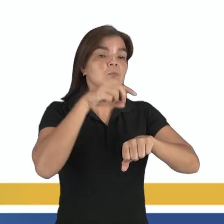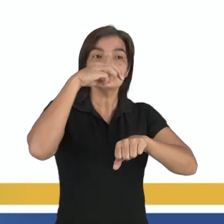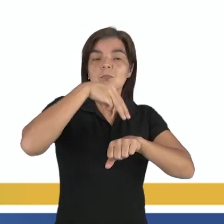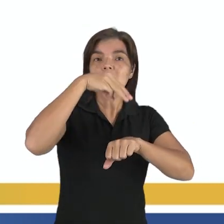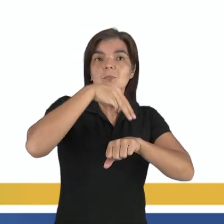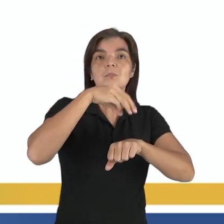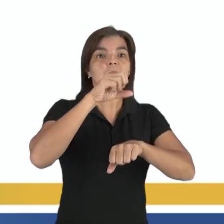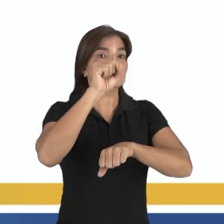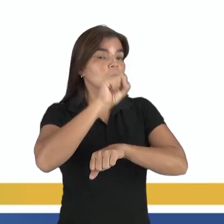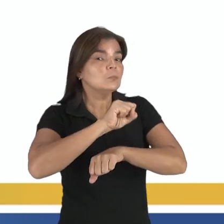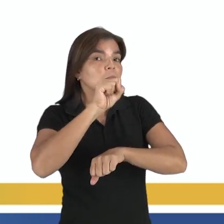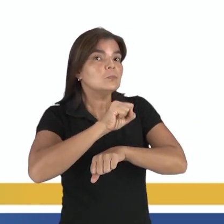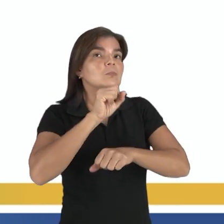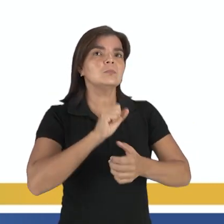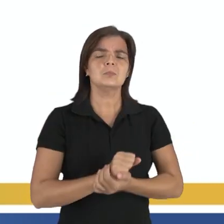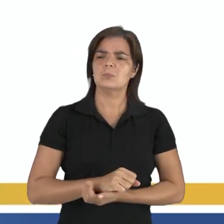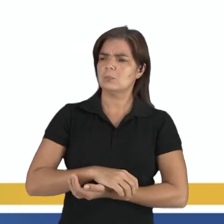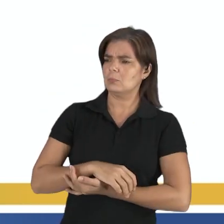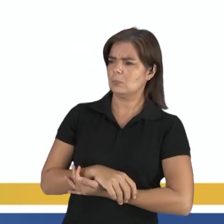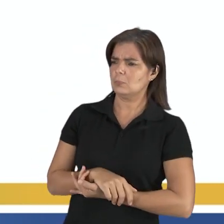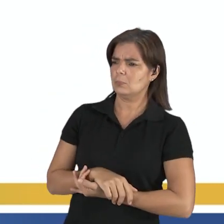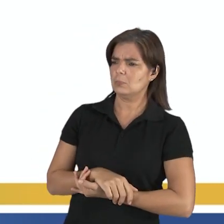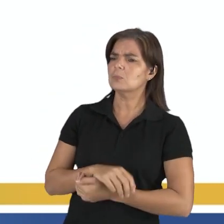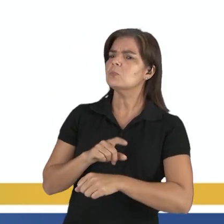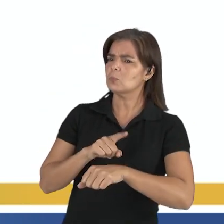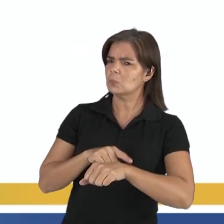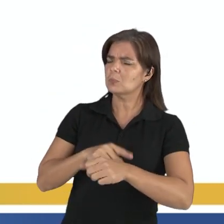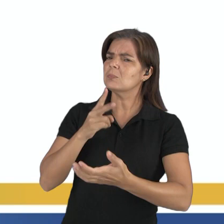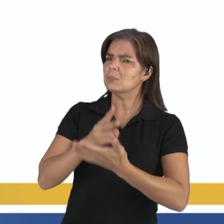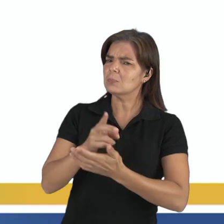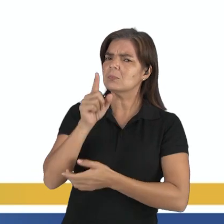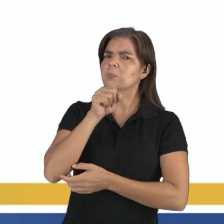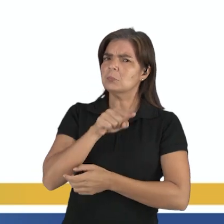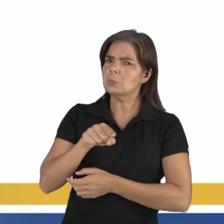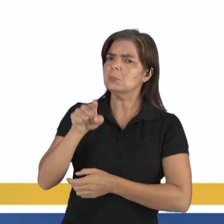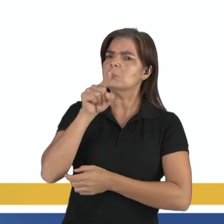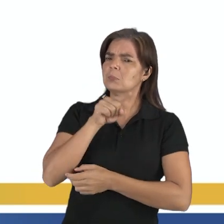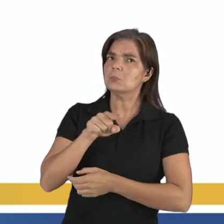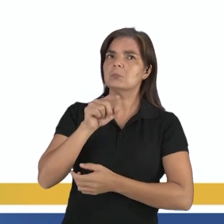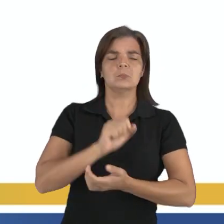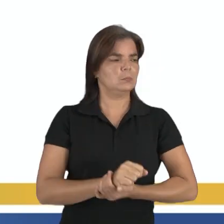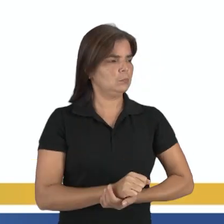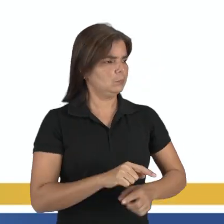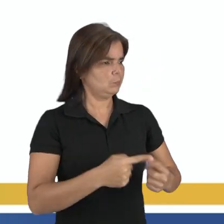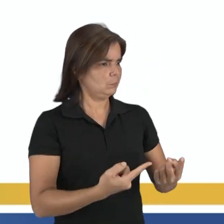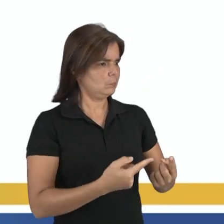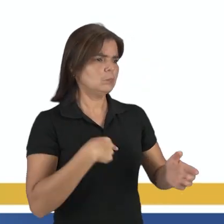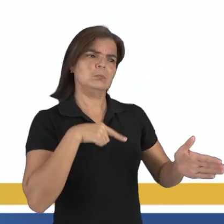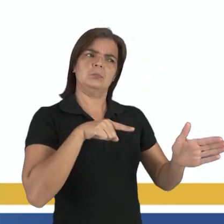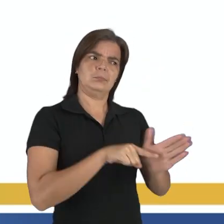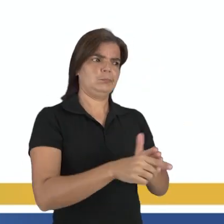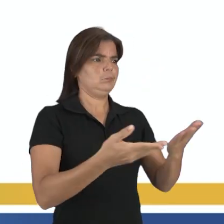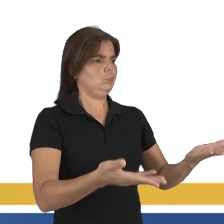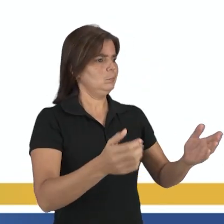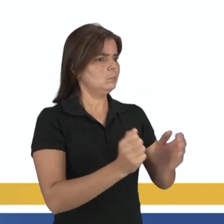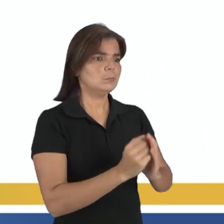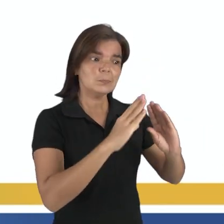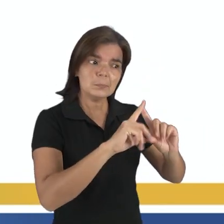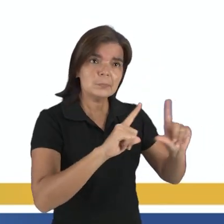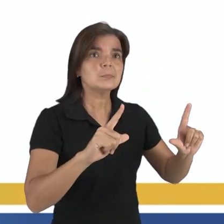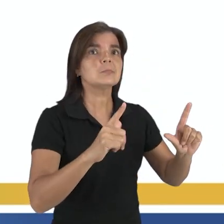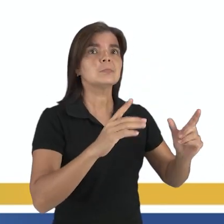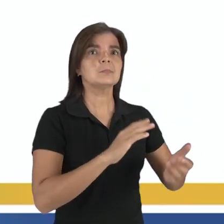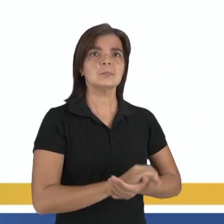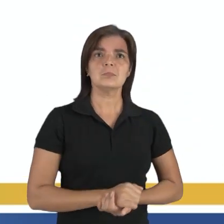minutos, tá, os segundos. O tempo está sempre passando. Mas que pergunta! É